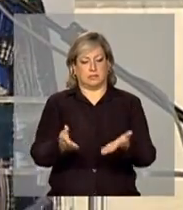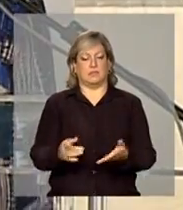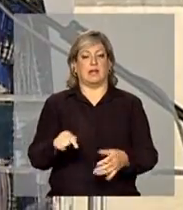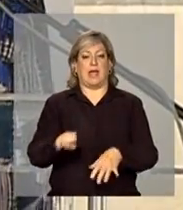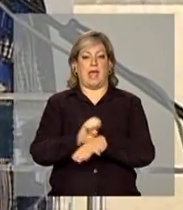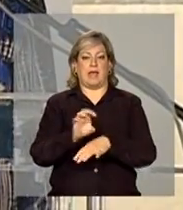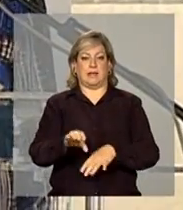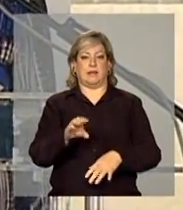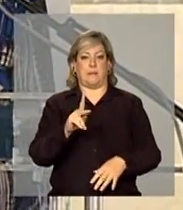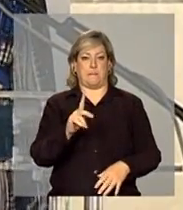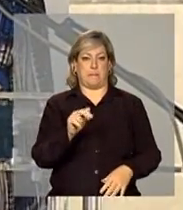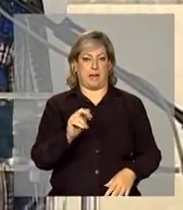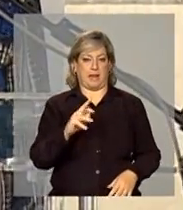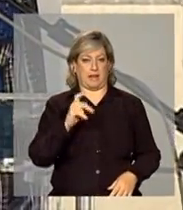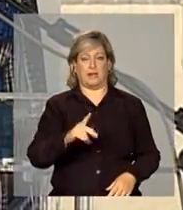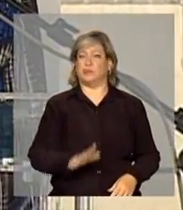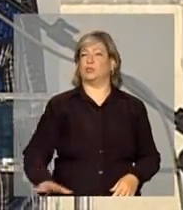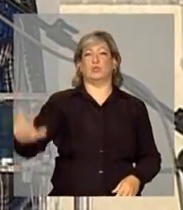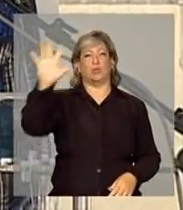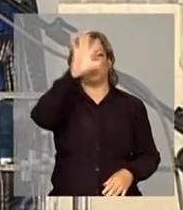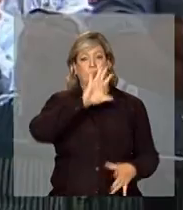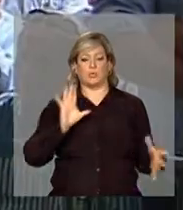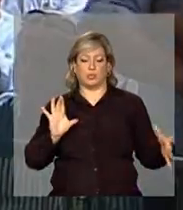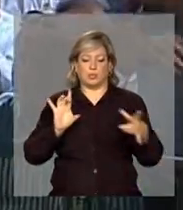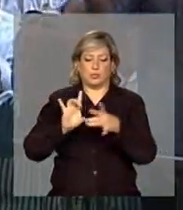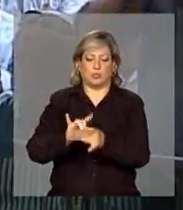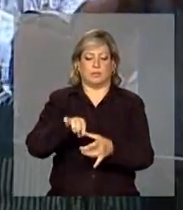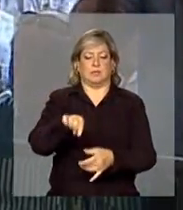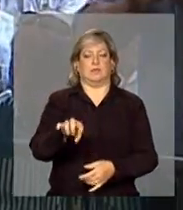Todos os brasileiros são o estado do Paraná.